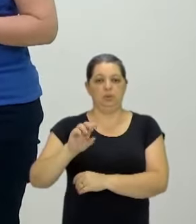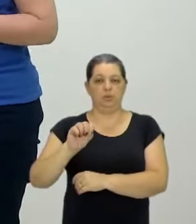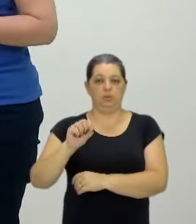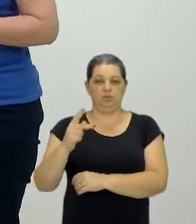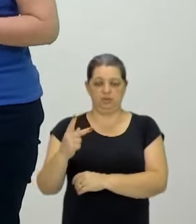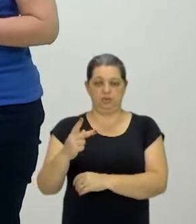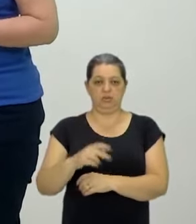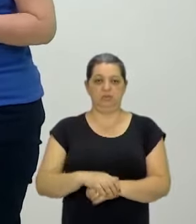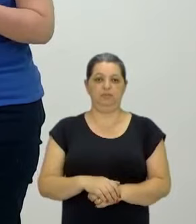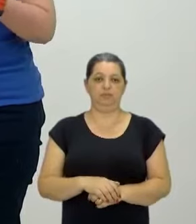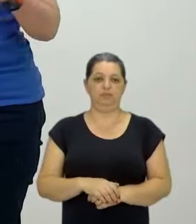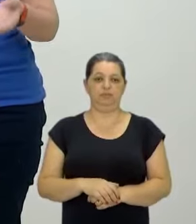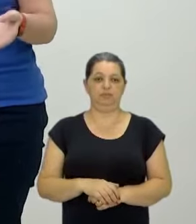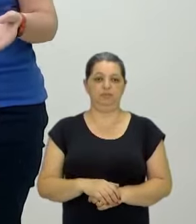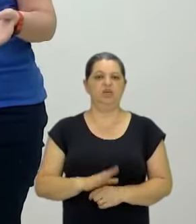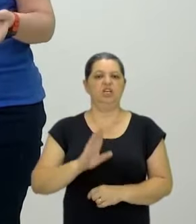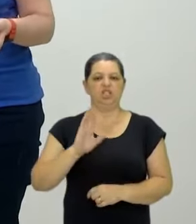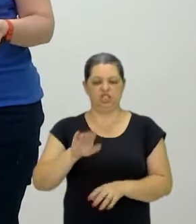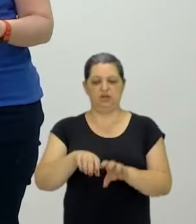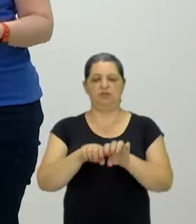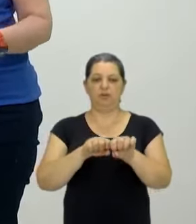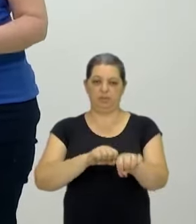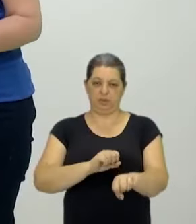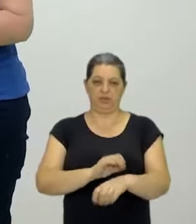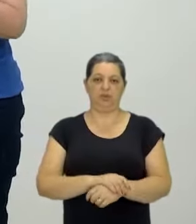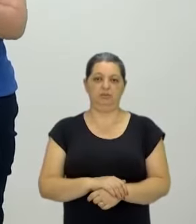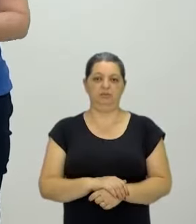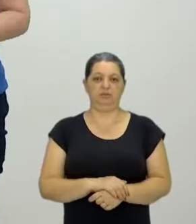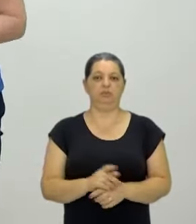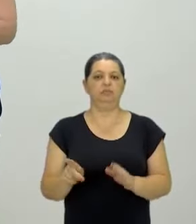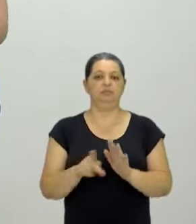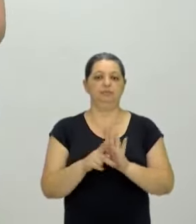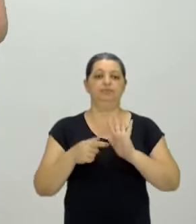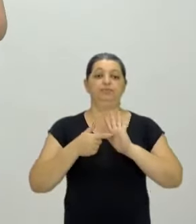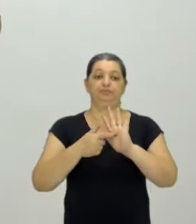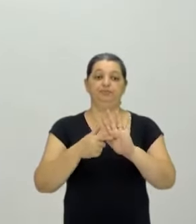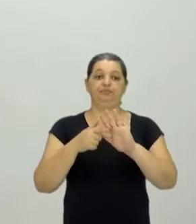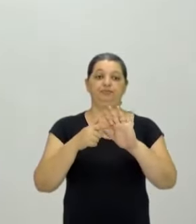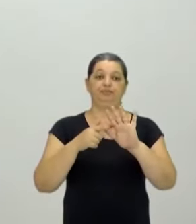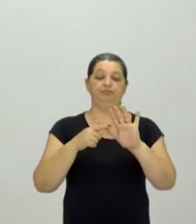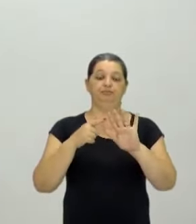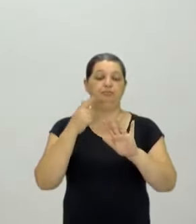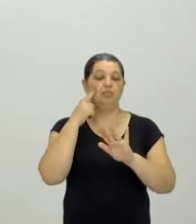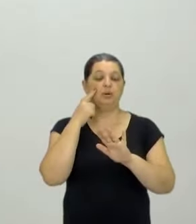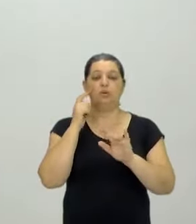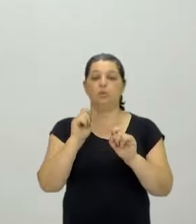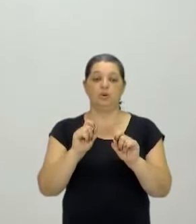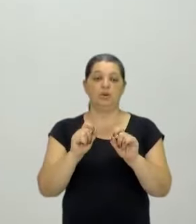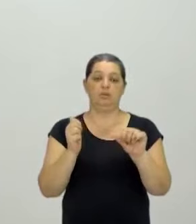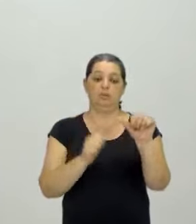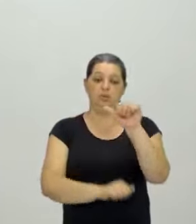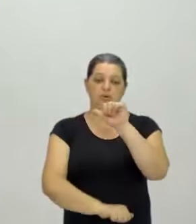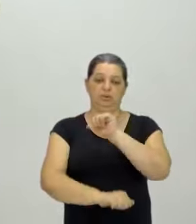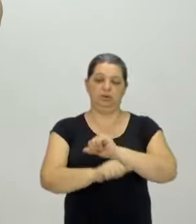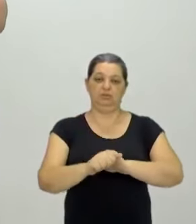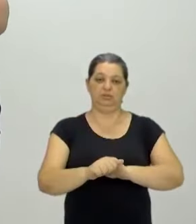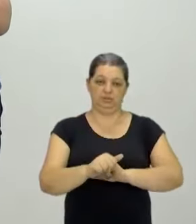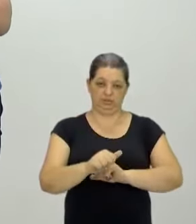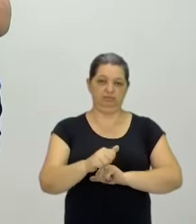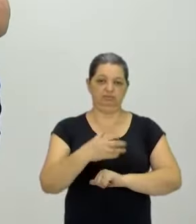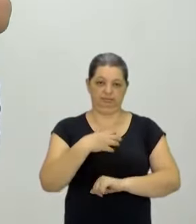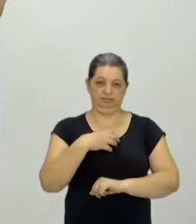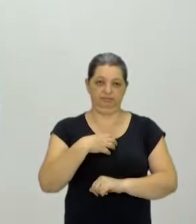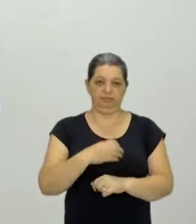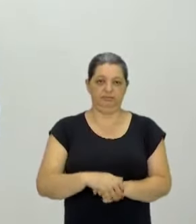trouxe aqui para nós, né, uma mudança comportamental. Então, eu tenho aqui nessa primeira parte, a gente não vai